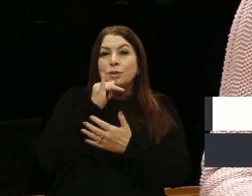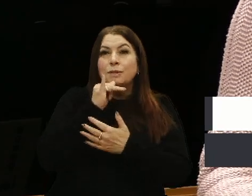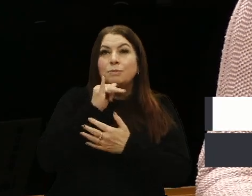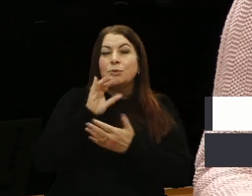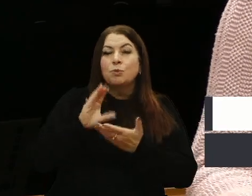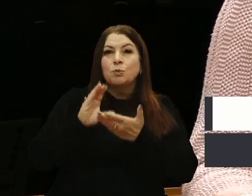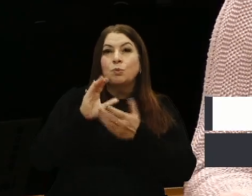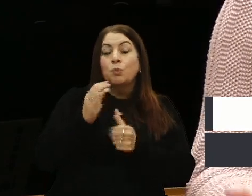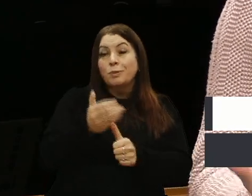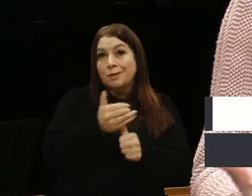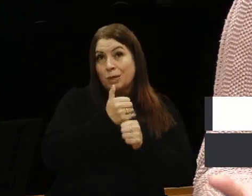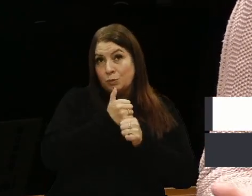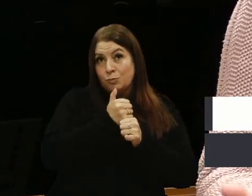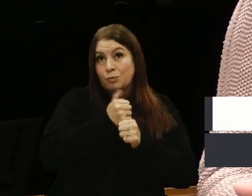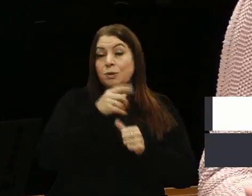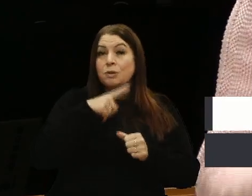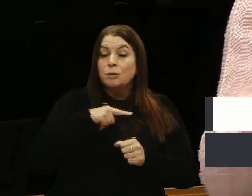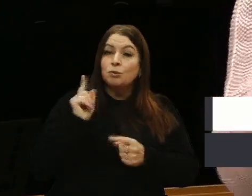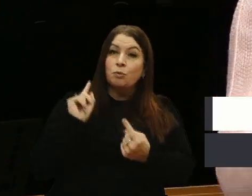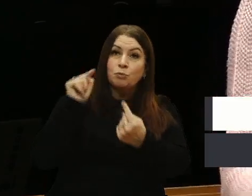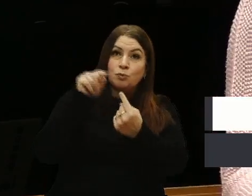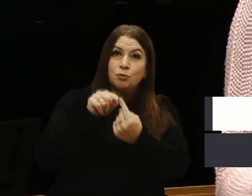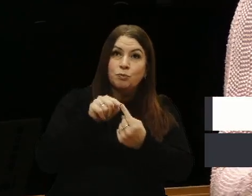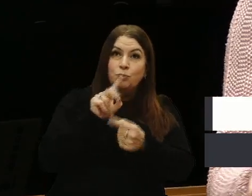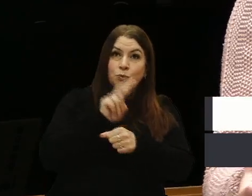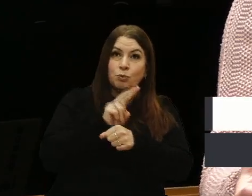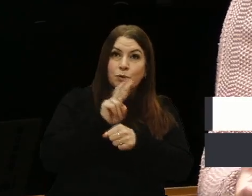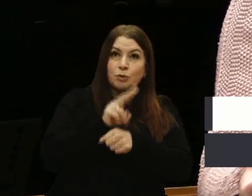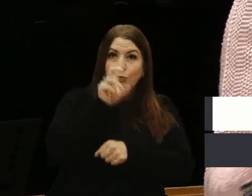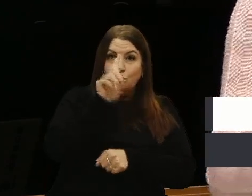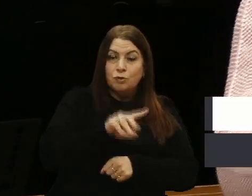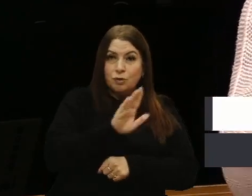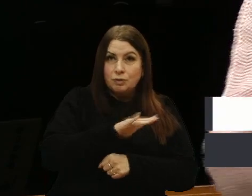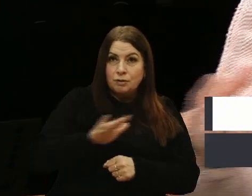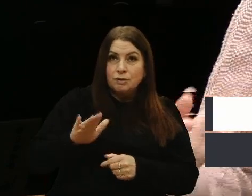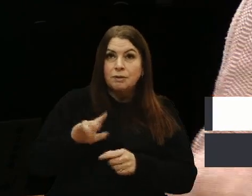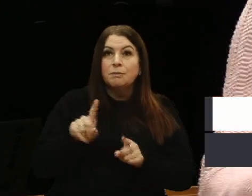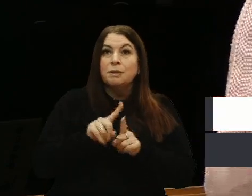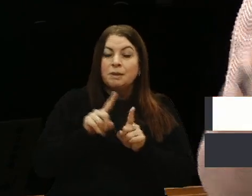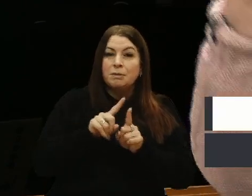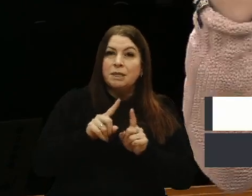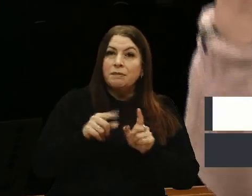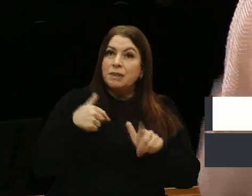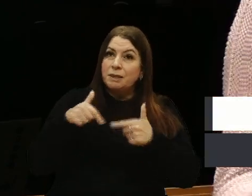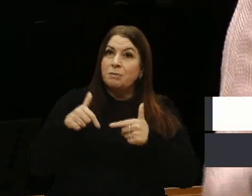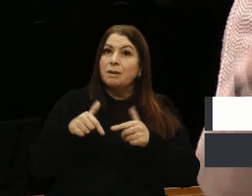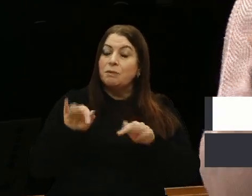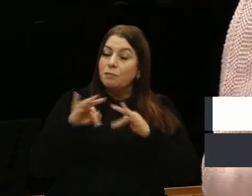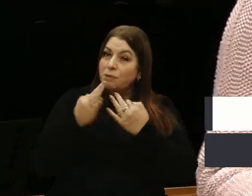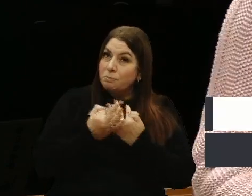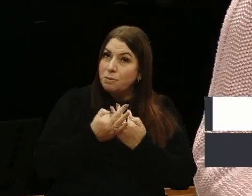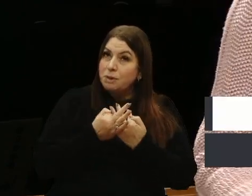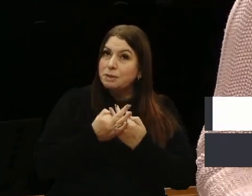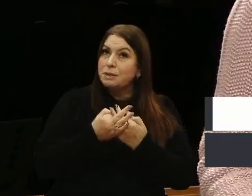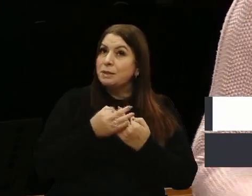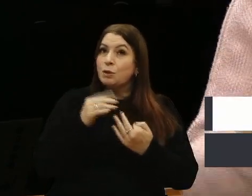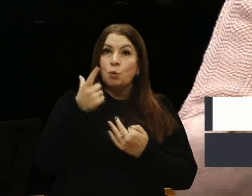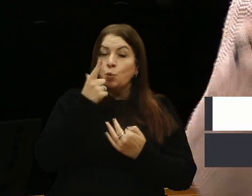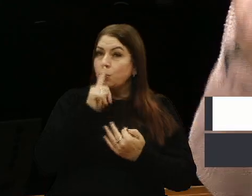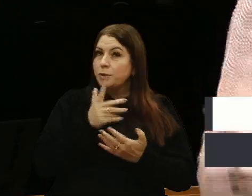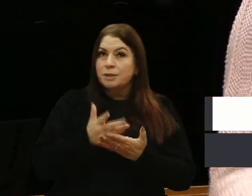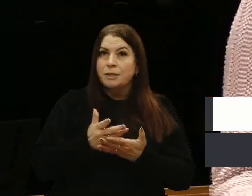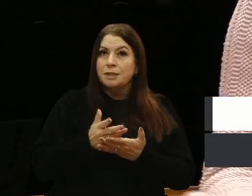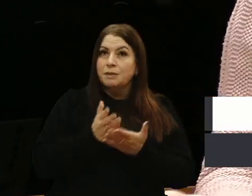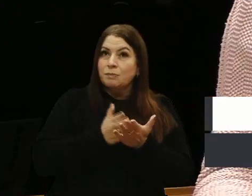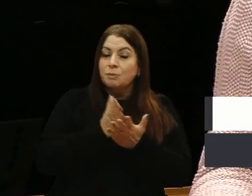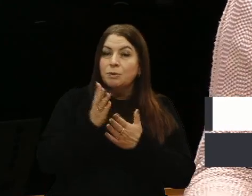Conselho Tutelar, que tem como objetivo prezar pelos direitos das crianças, mas ele vai trabalhar com a família quando a família não consegue